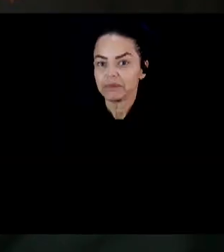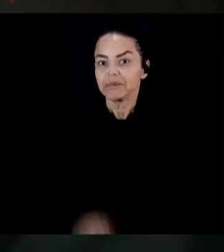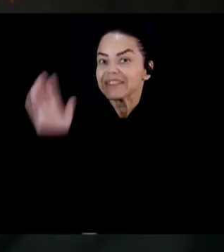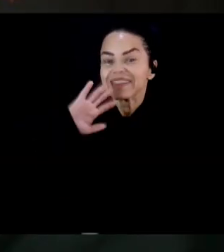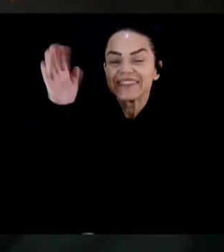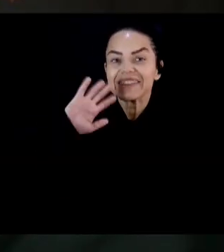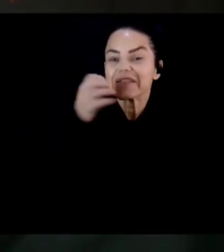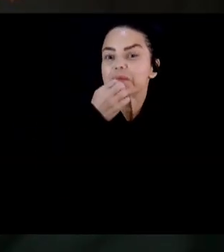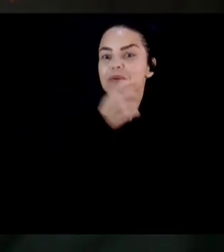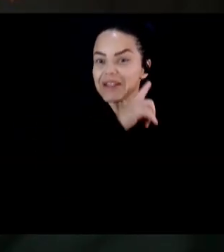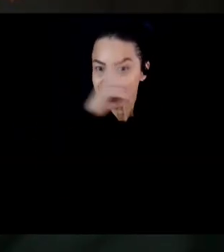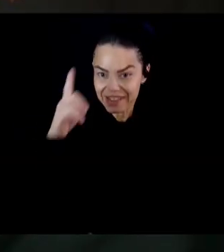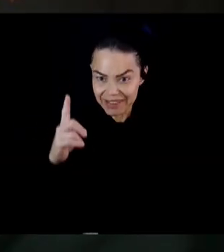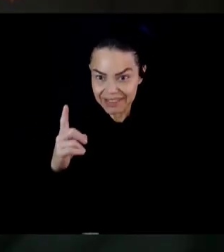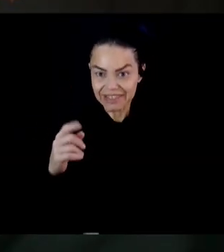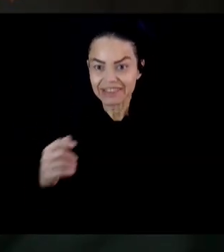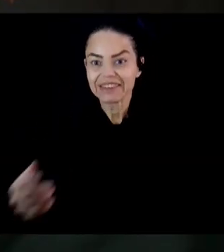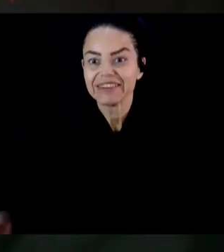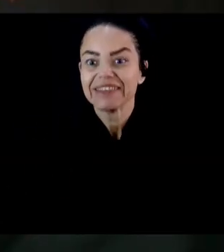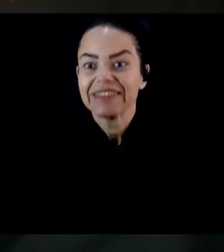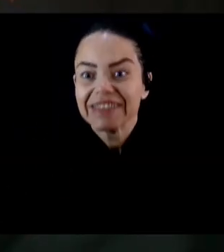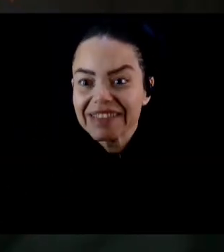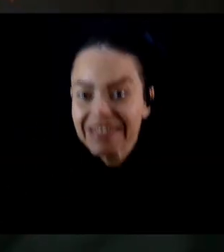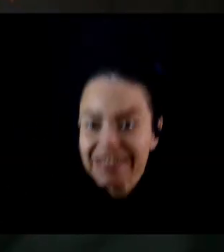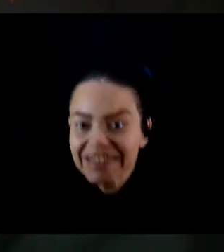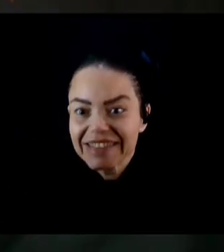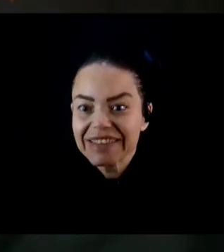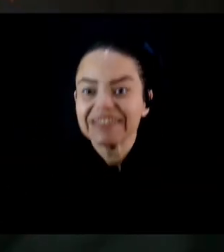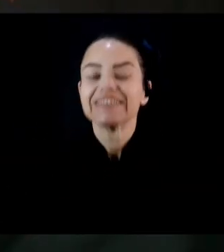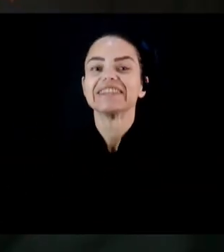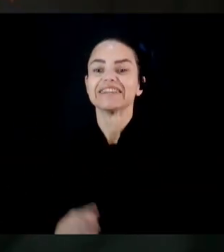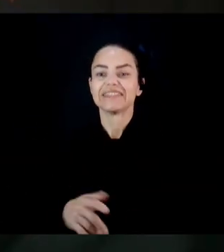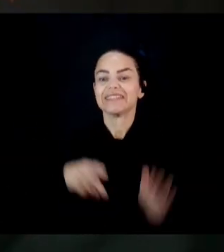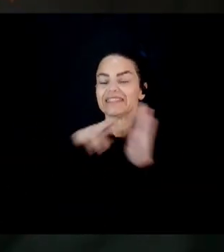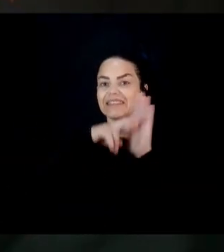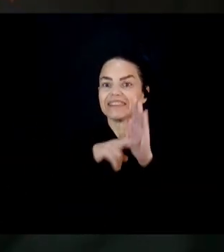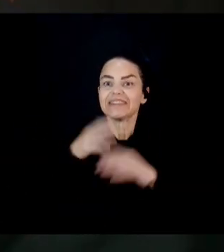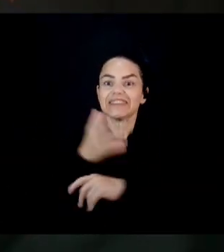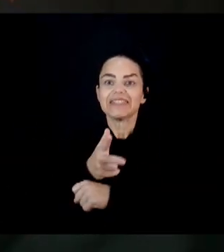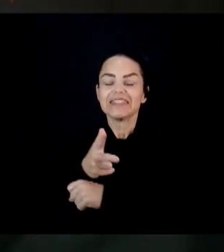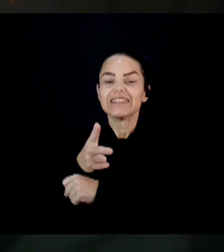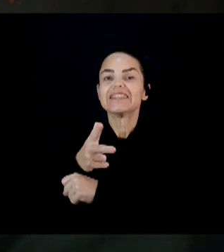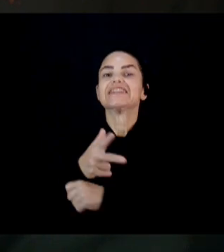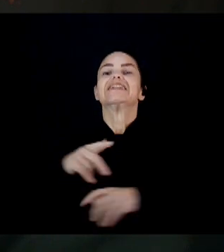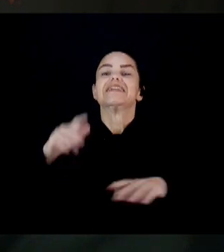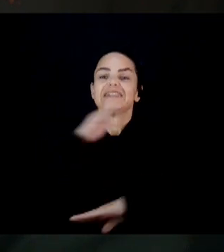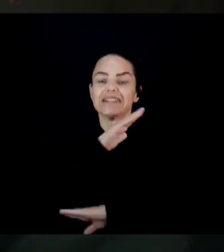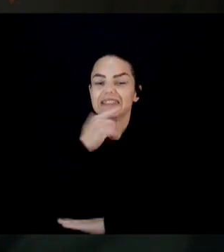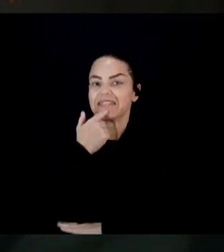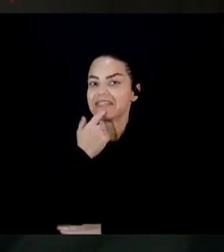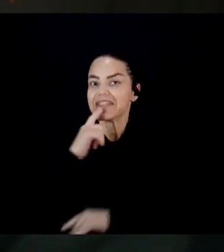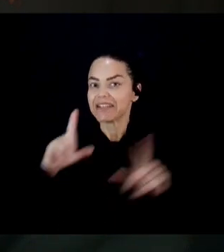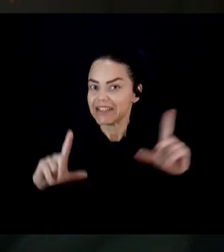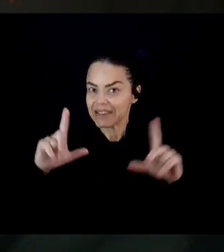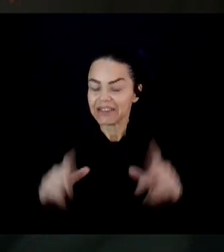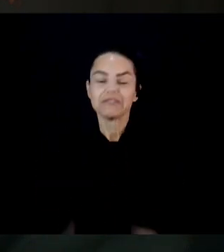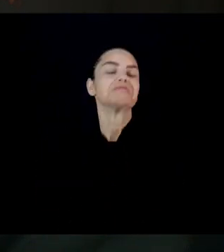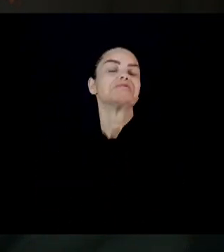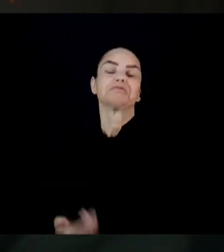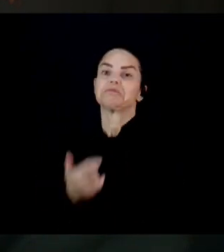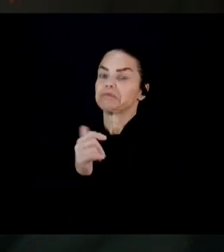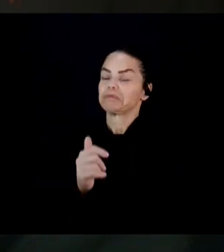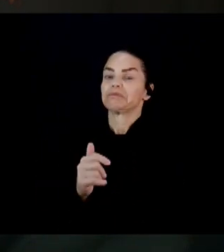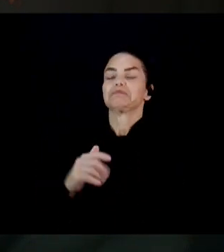Olá, muito bom dia para você que acompanha a programação da TV Câmara Campinas. Estamos chegando,